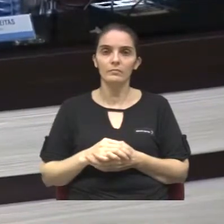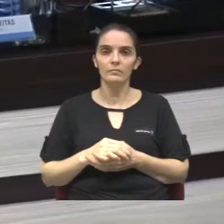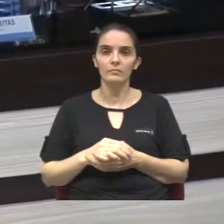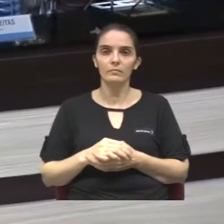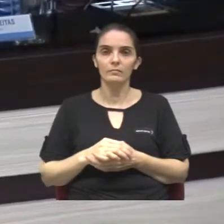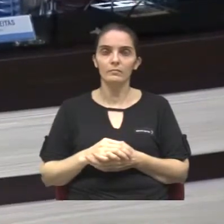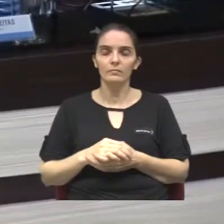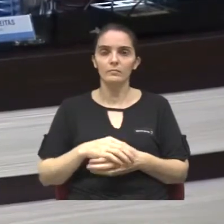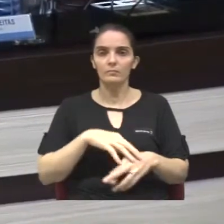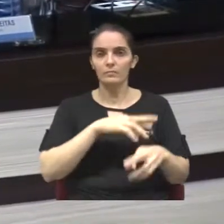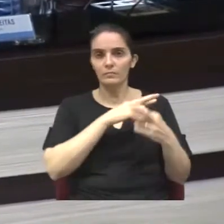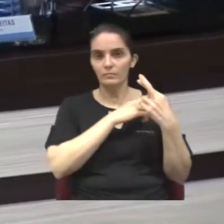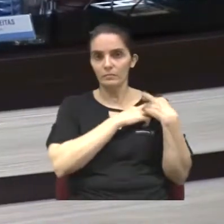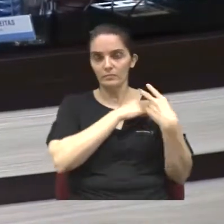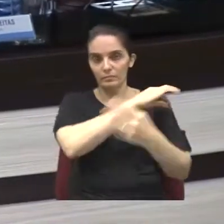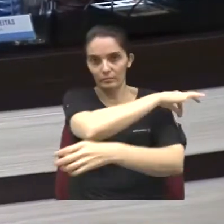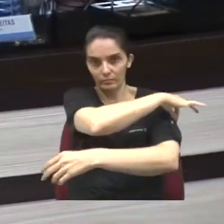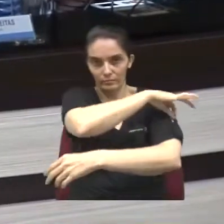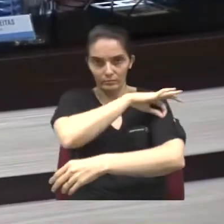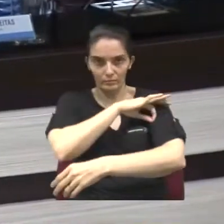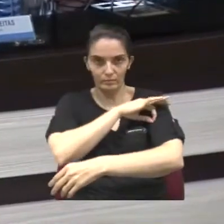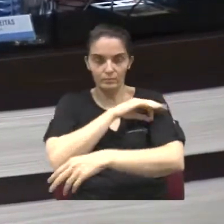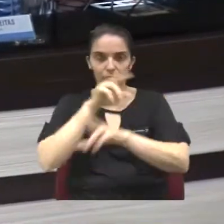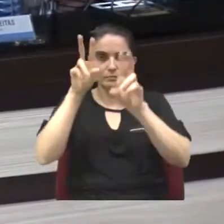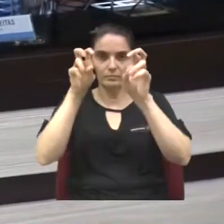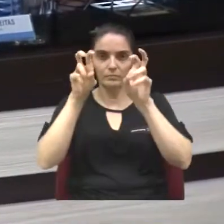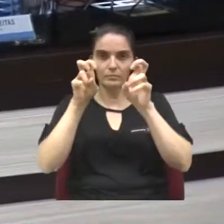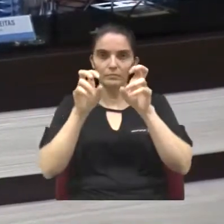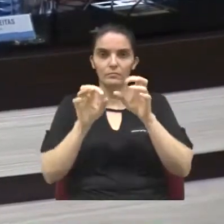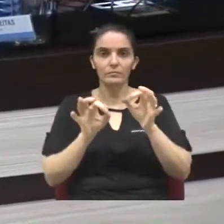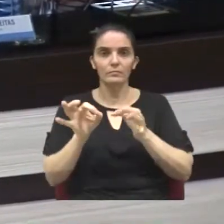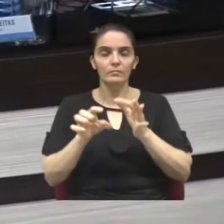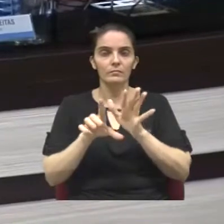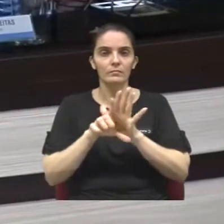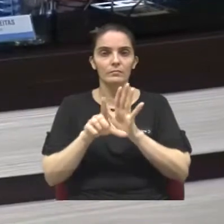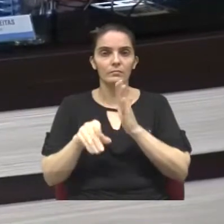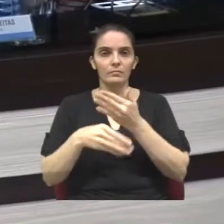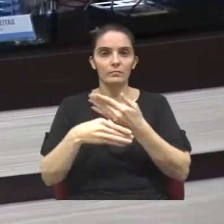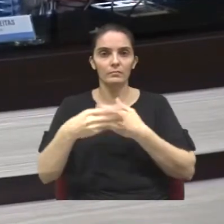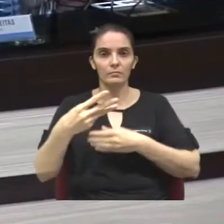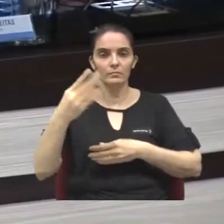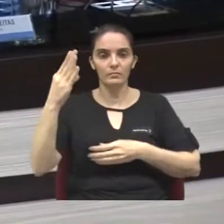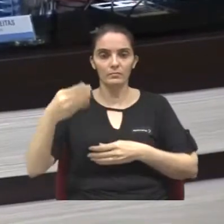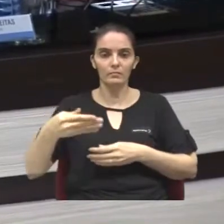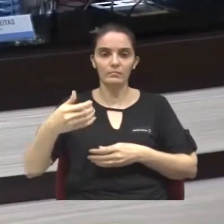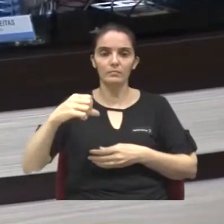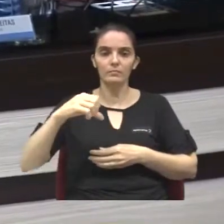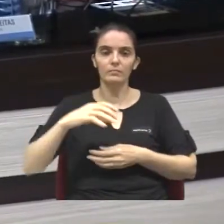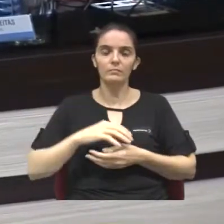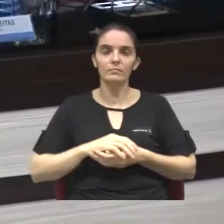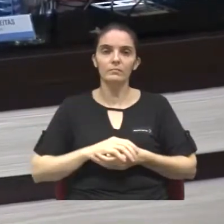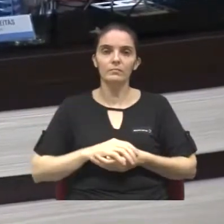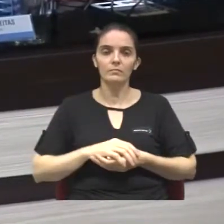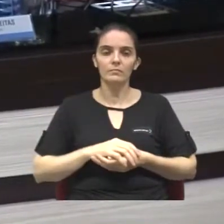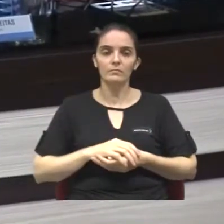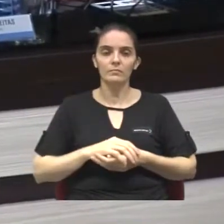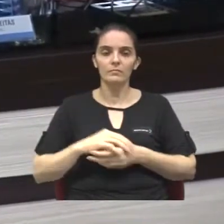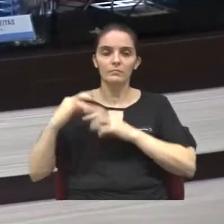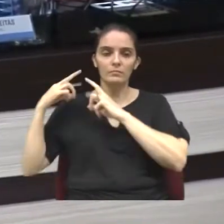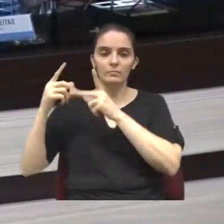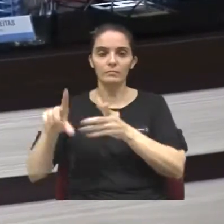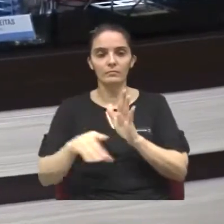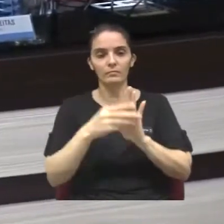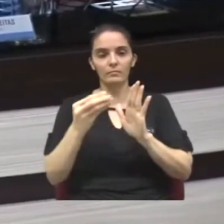Interessado, excelentíssimo prefeito municipal de Limeira. Assunto: projeto de lei complementar número 3/2019 altera dispositivos